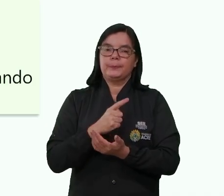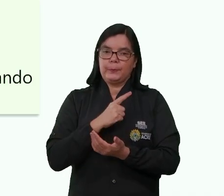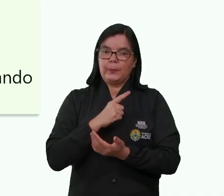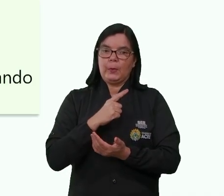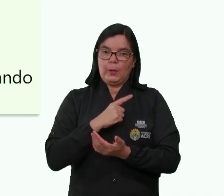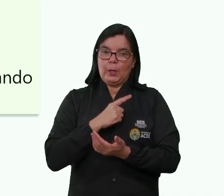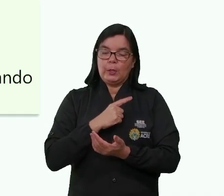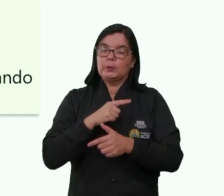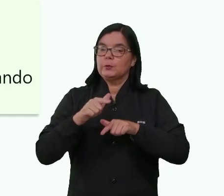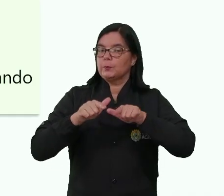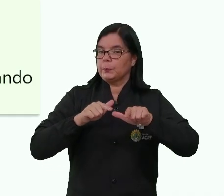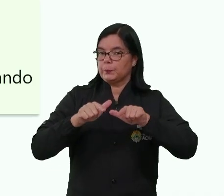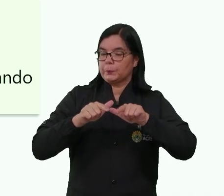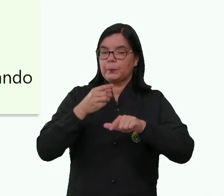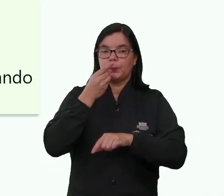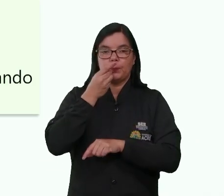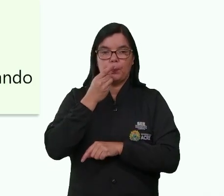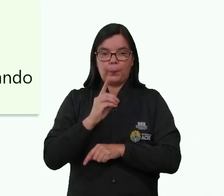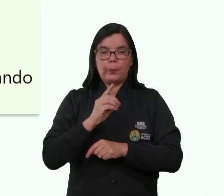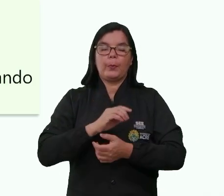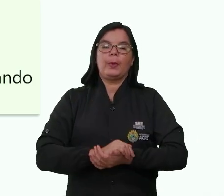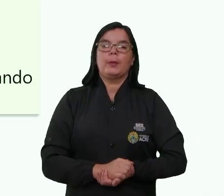sua produtividade do dia.